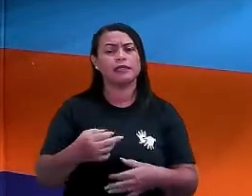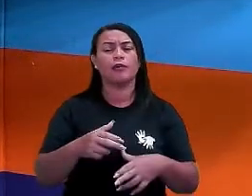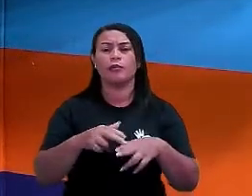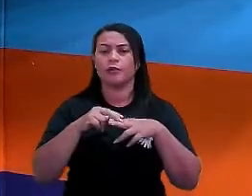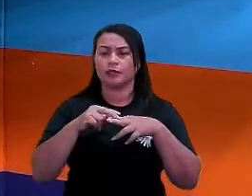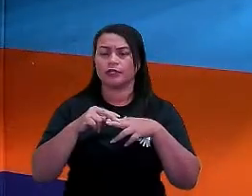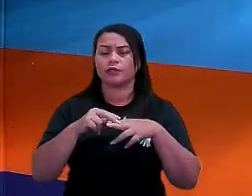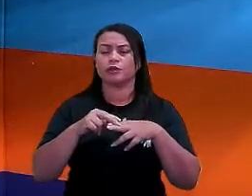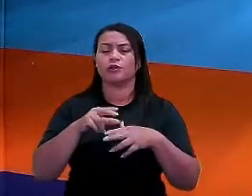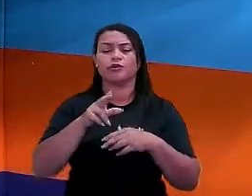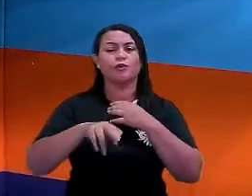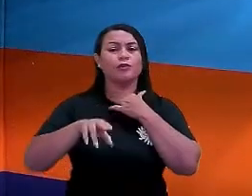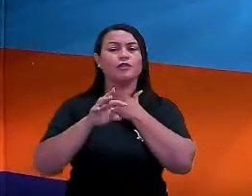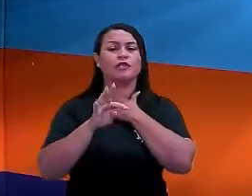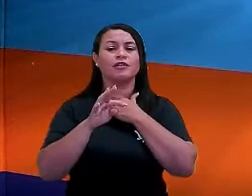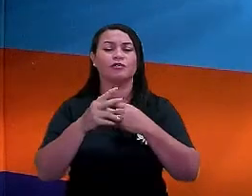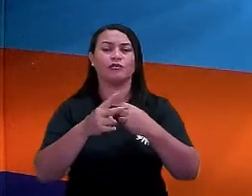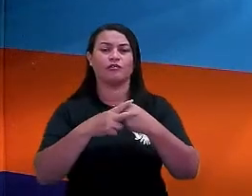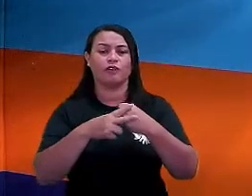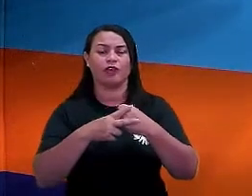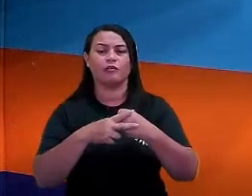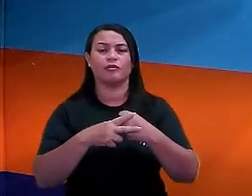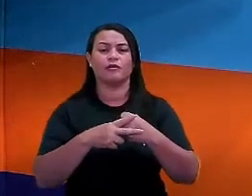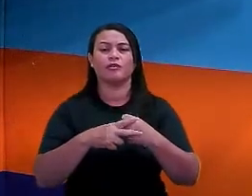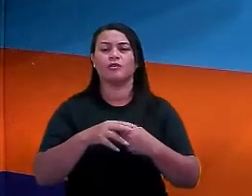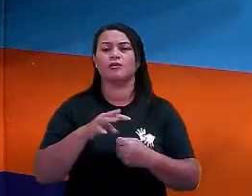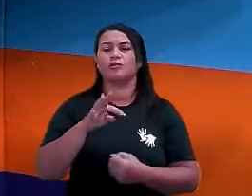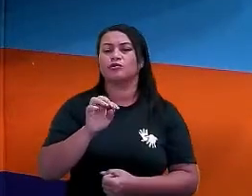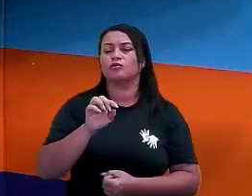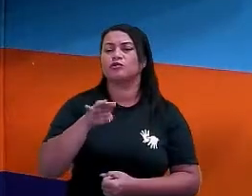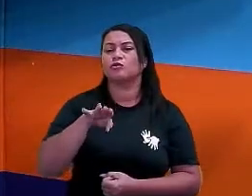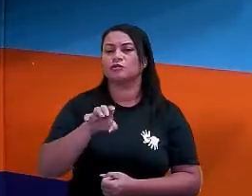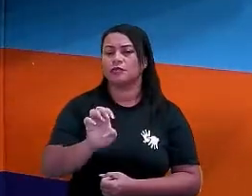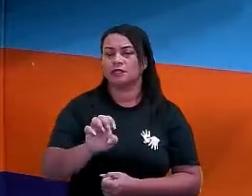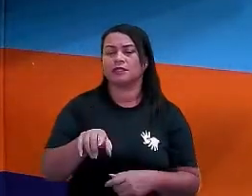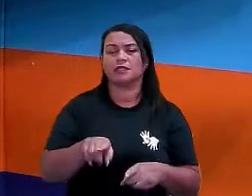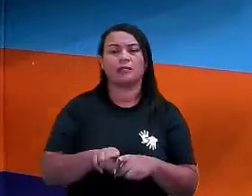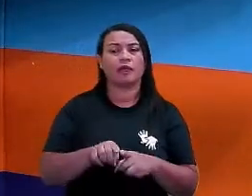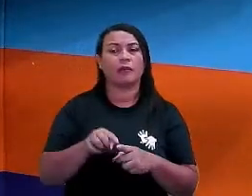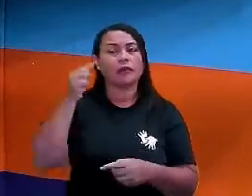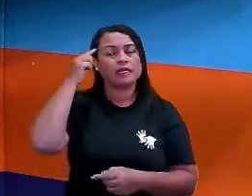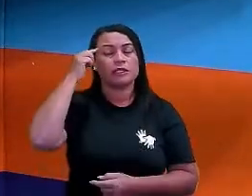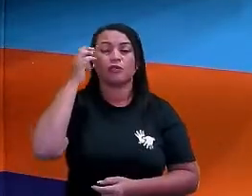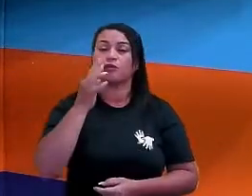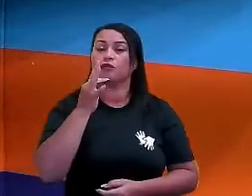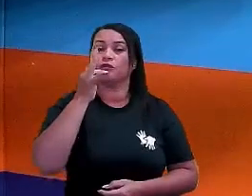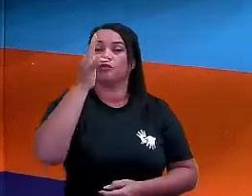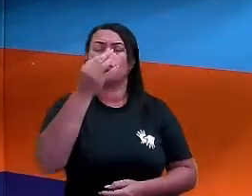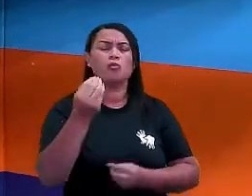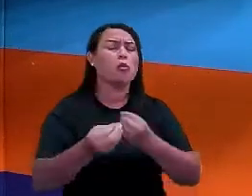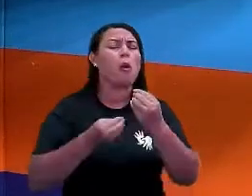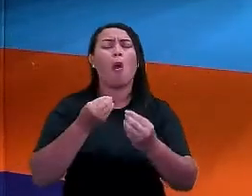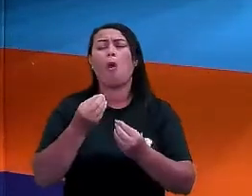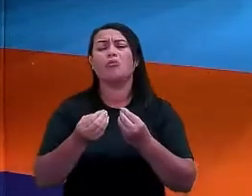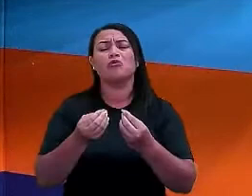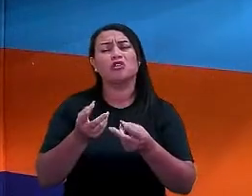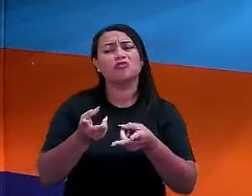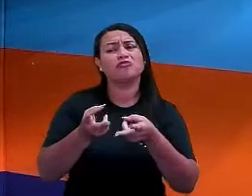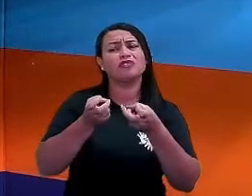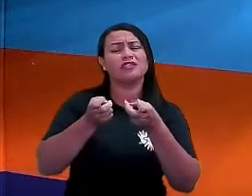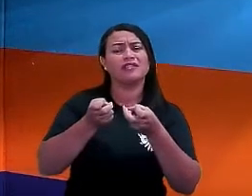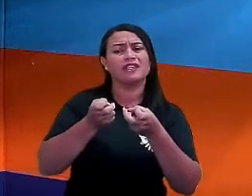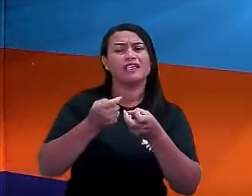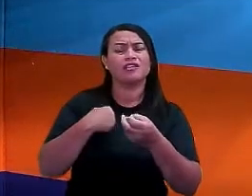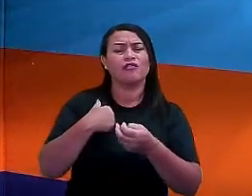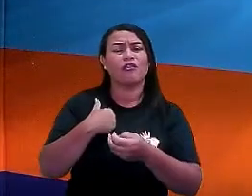o verbo no present continuous, mas com ideia de futuro. Tá, mas como é que eu vou identificar? Eu vou trabalhar